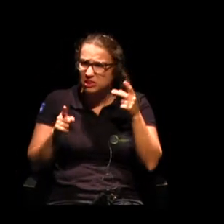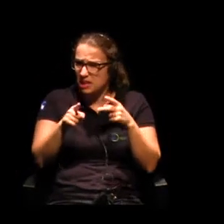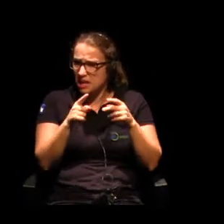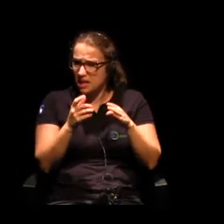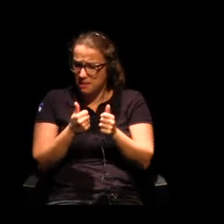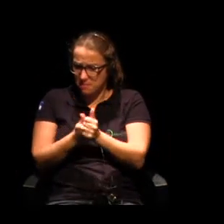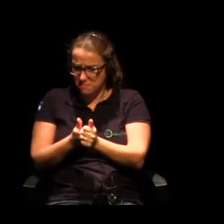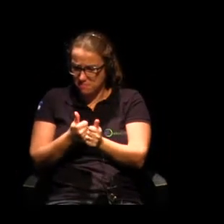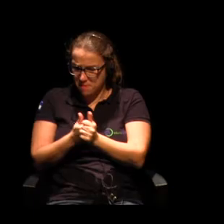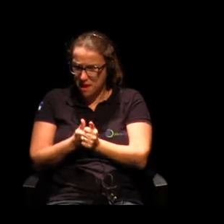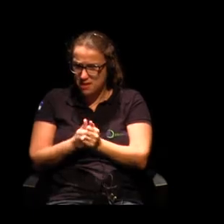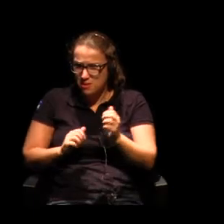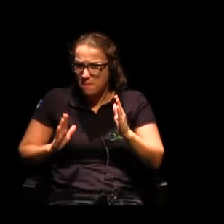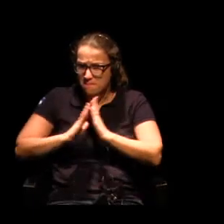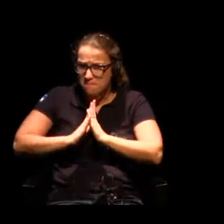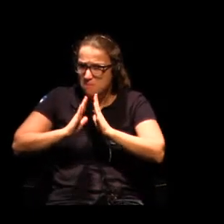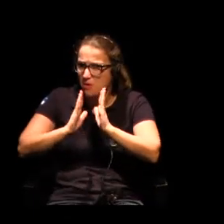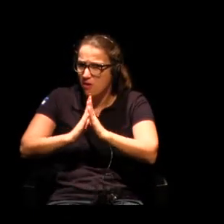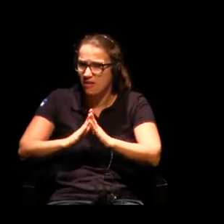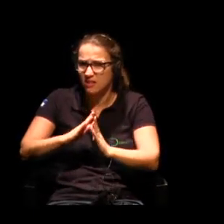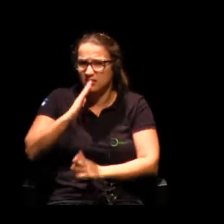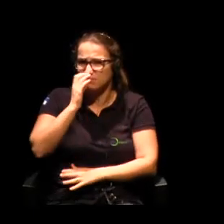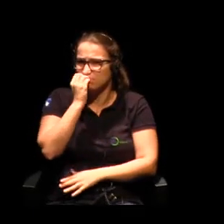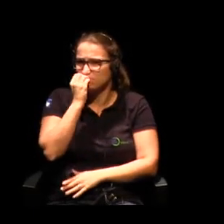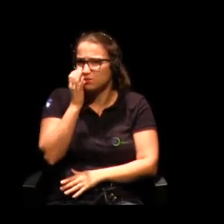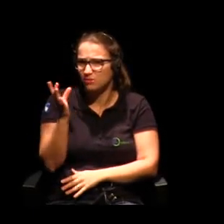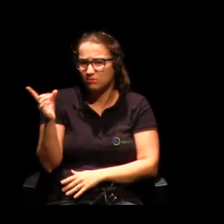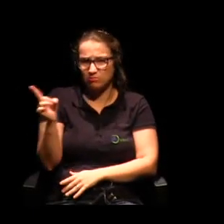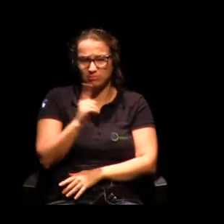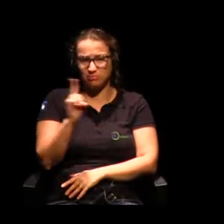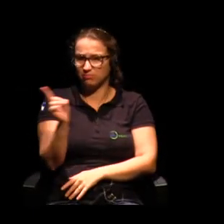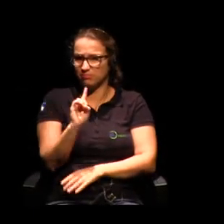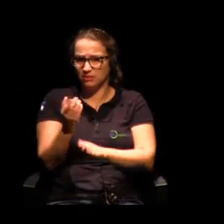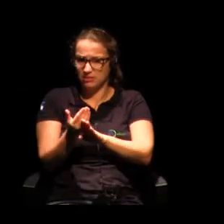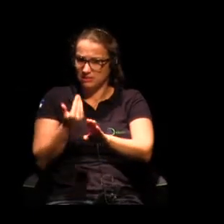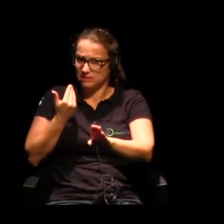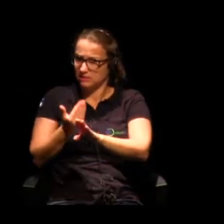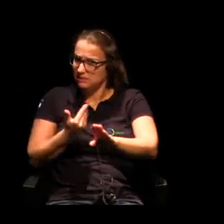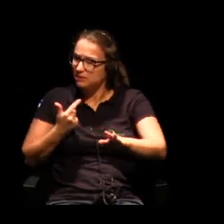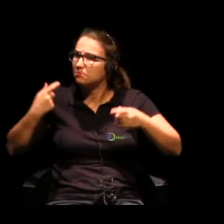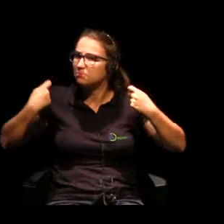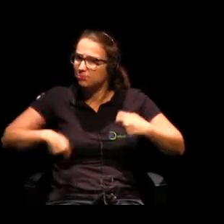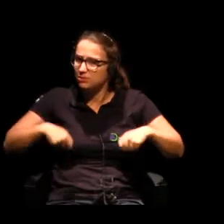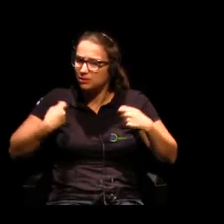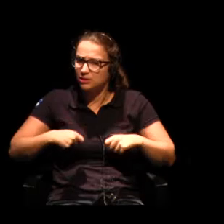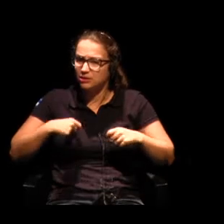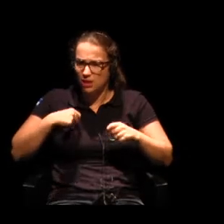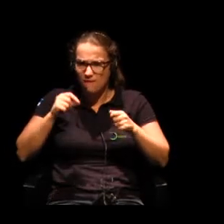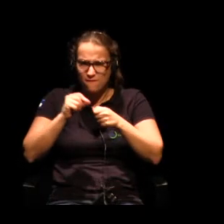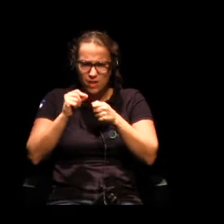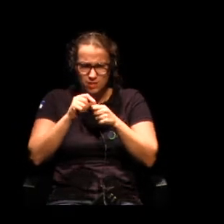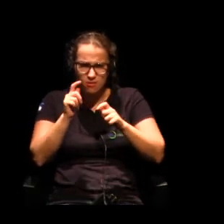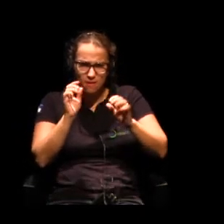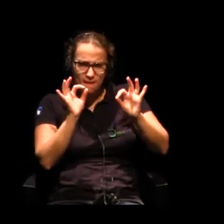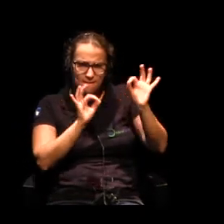não deveriam morar nessas zonas mais vulneráveis. Fizemos um